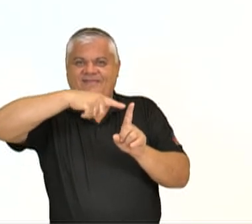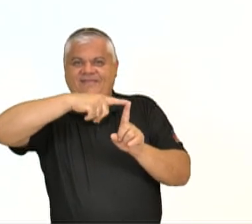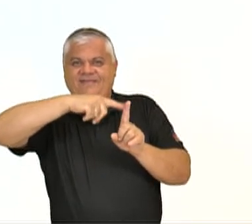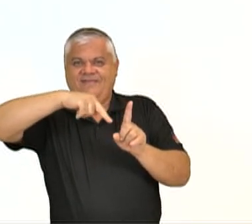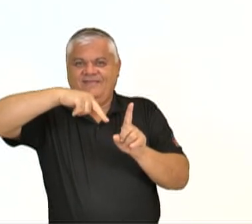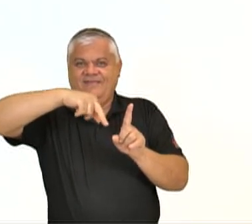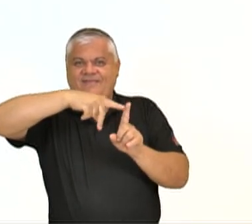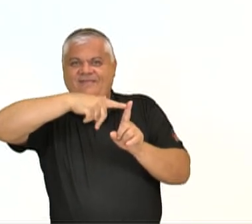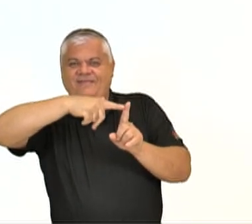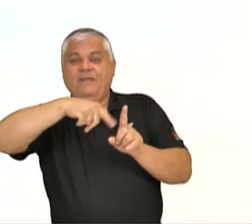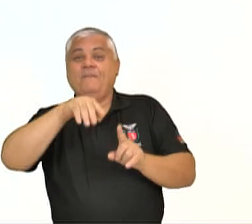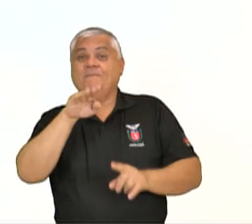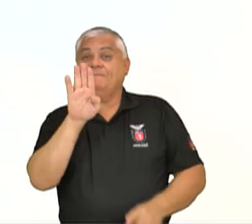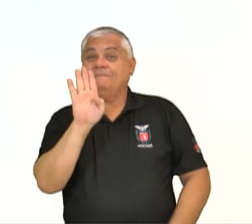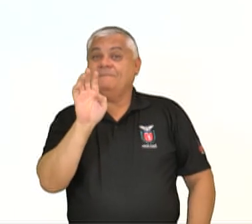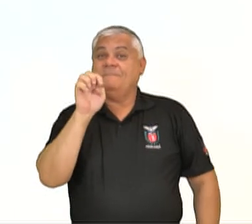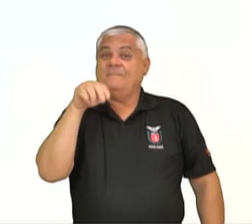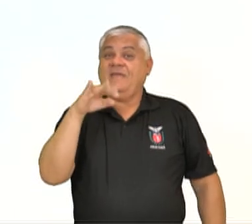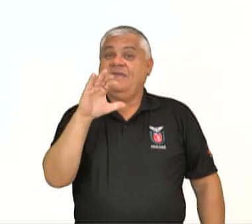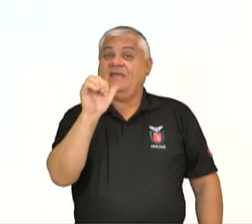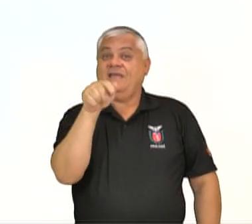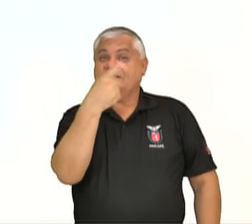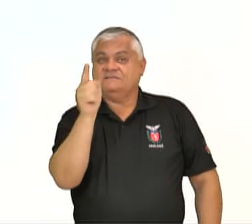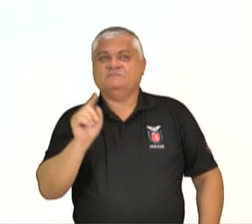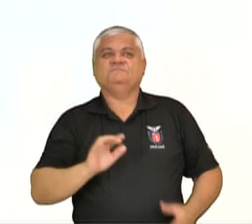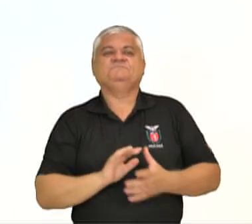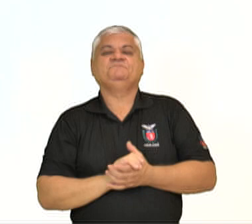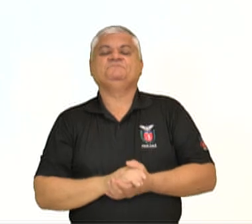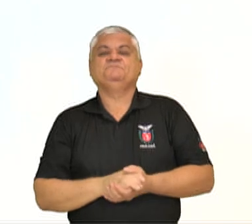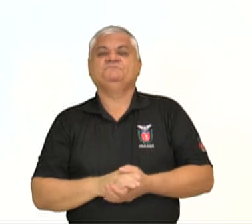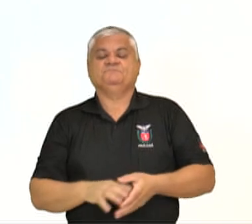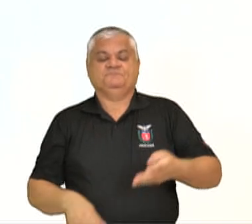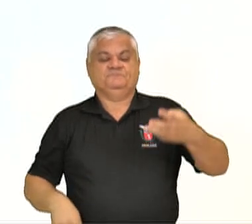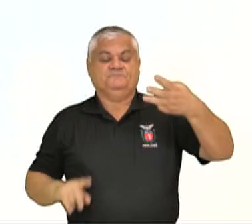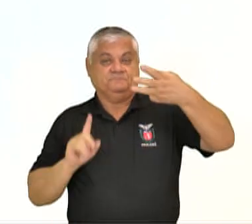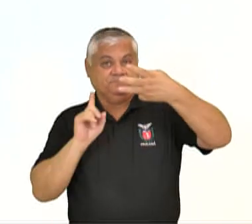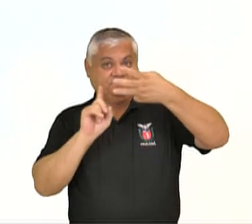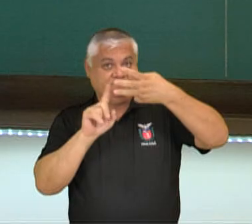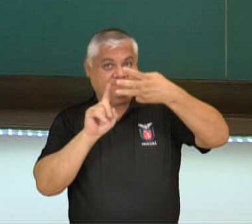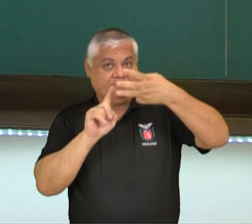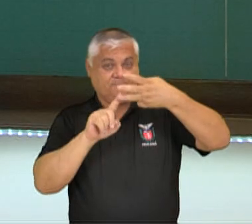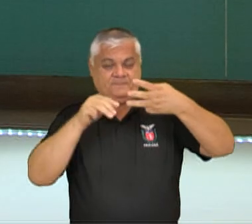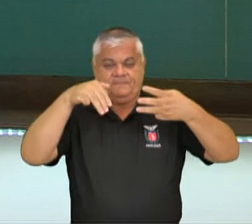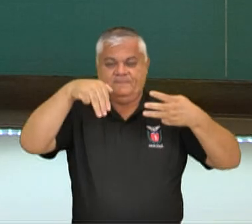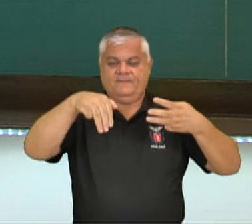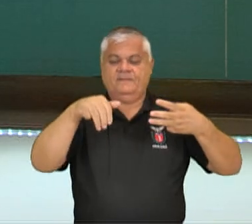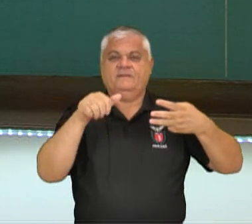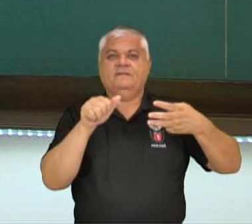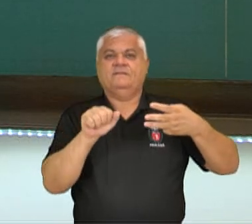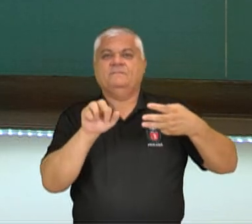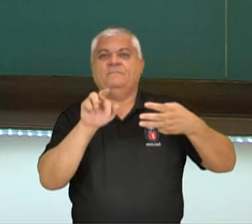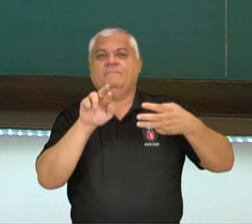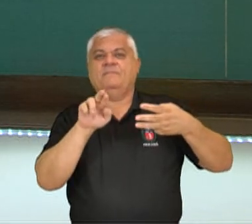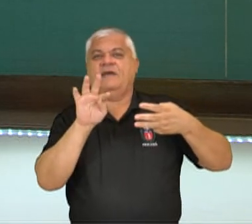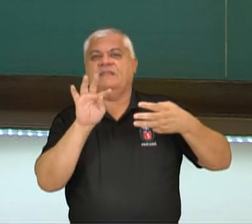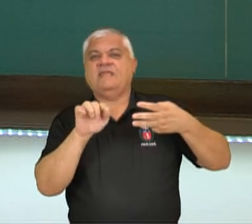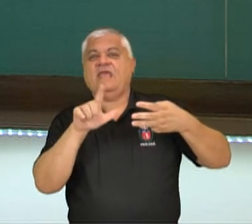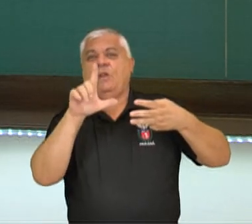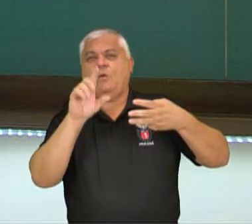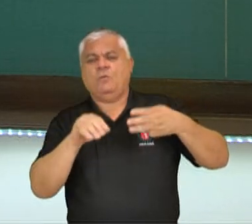a bênção. Então, já vimos 2 golpes. O martelo talvez seja um dos golpes